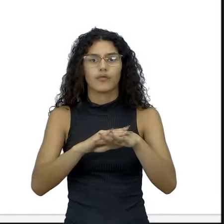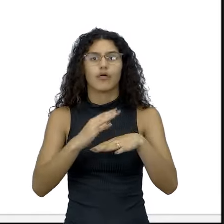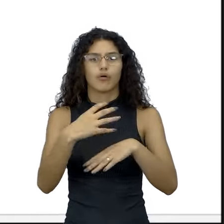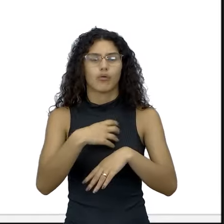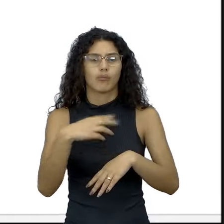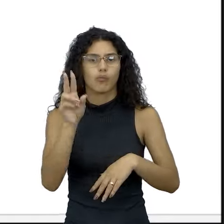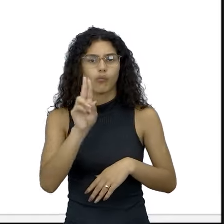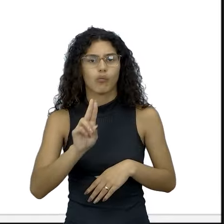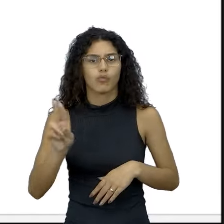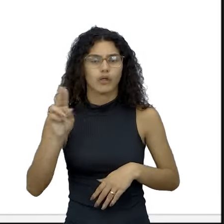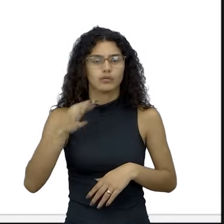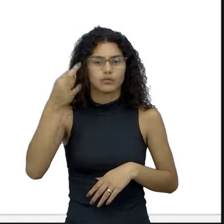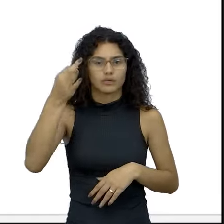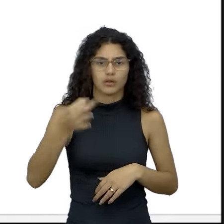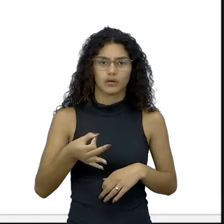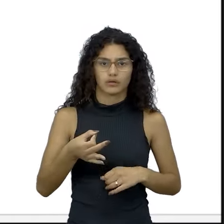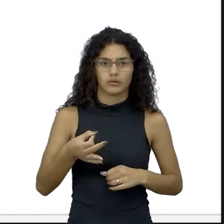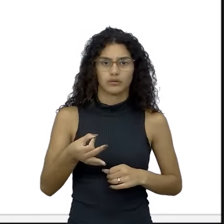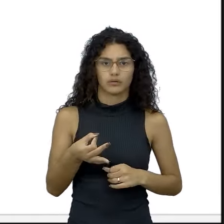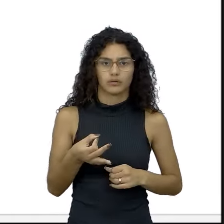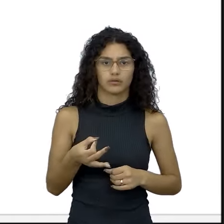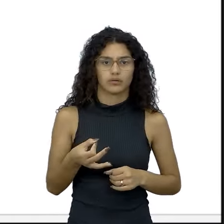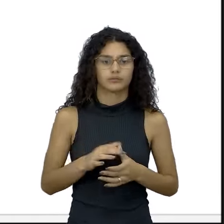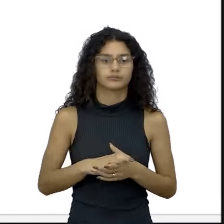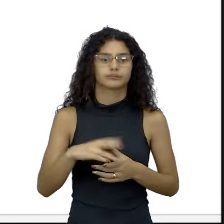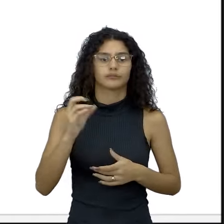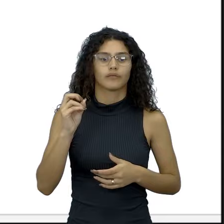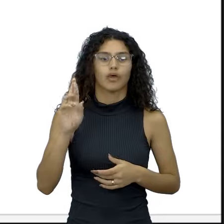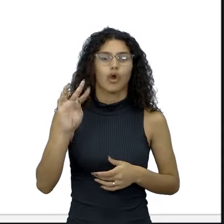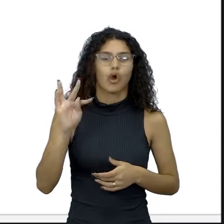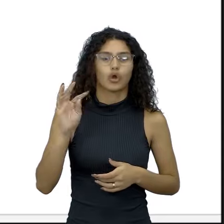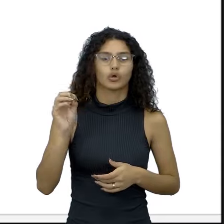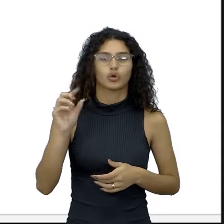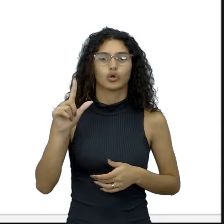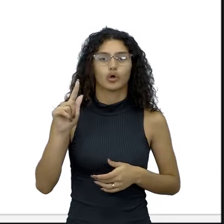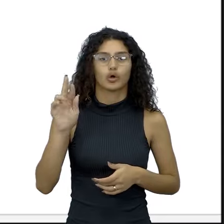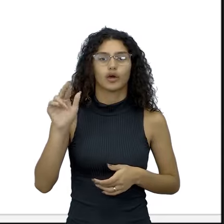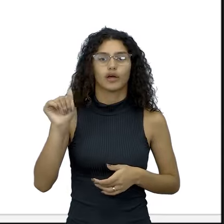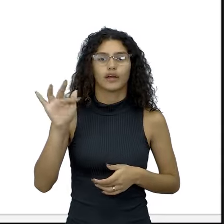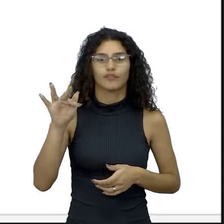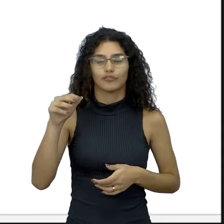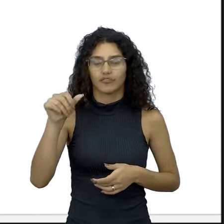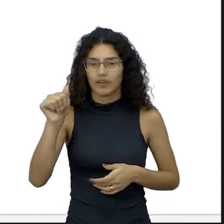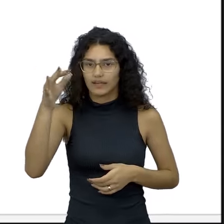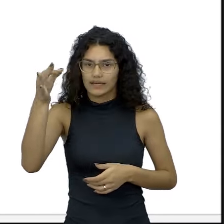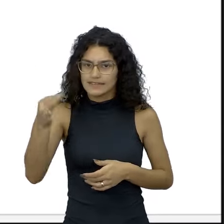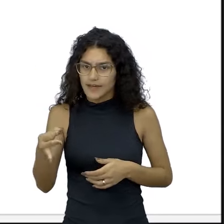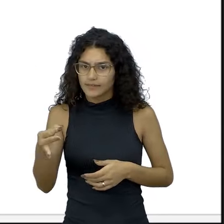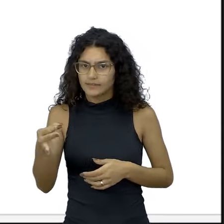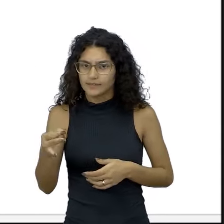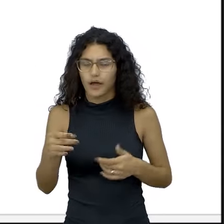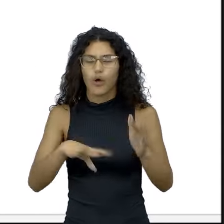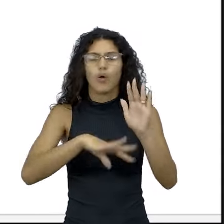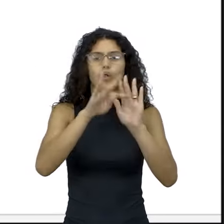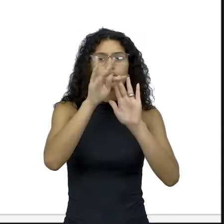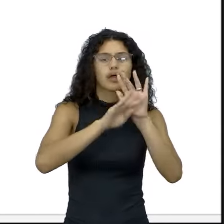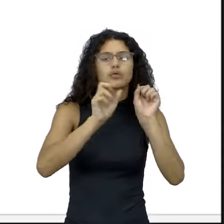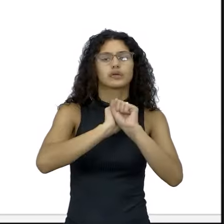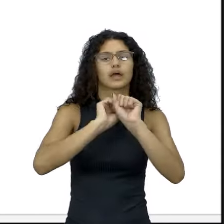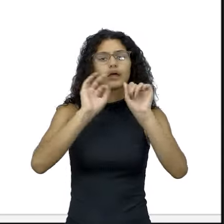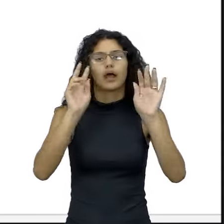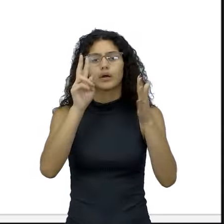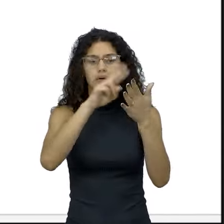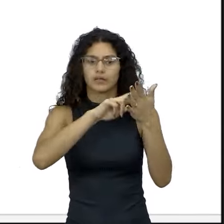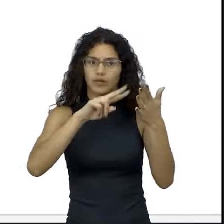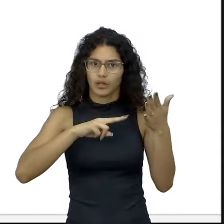empregados, né, colocados corretamente? A ortografia das palavras, ela foi respeitada? O texto está claro para quem